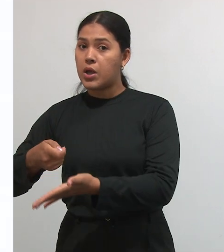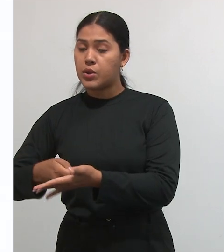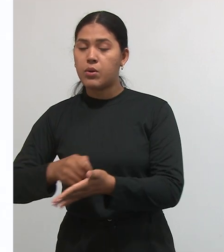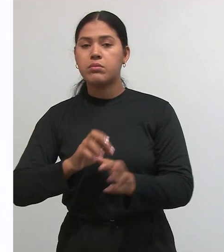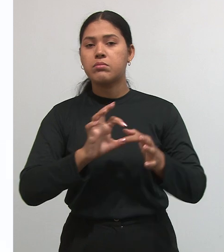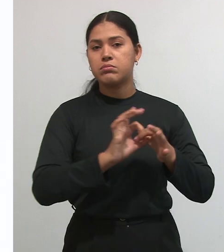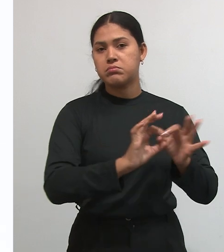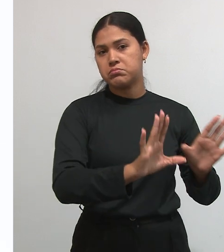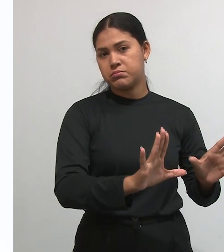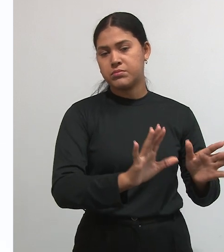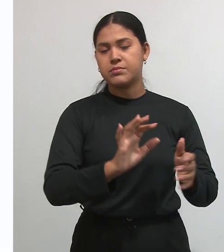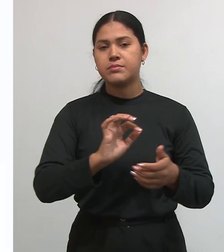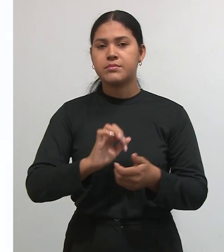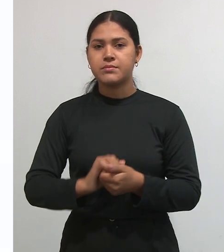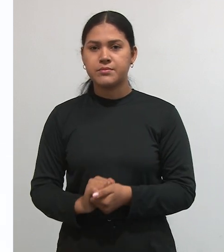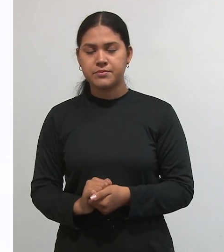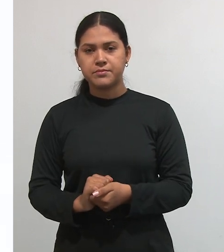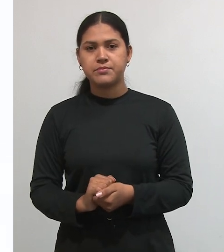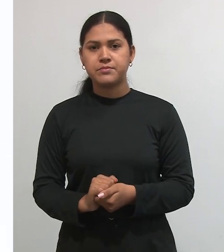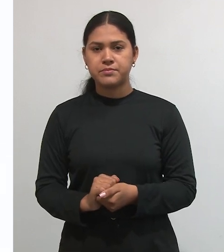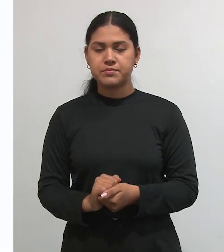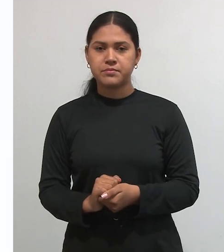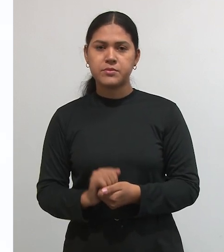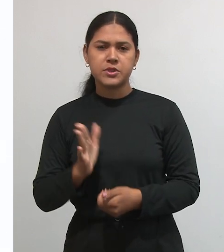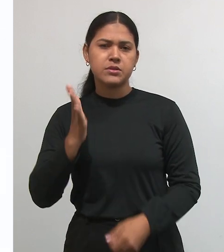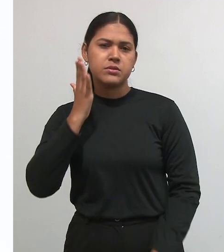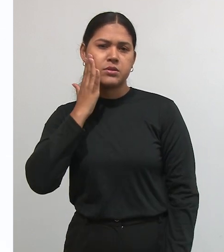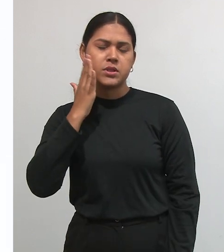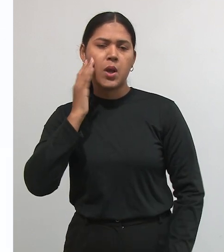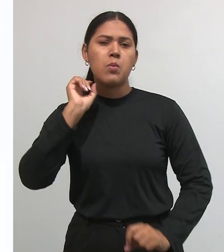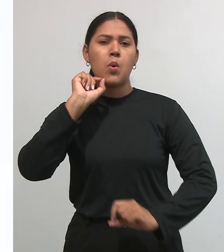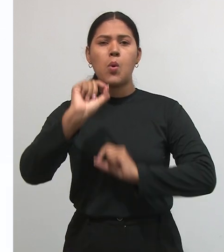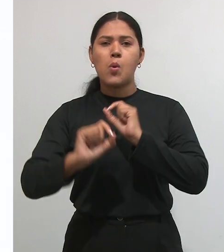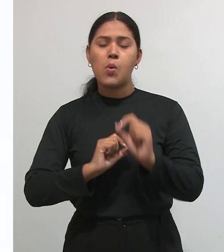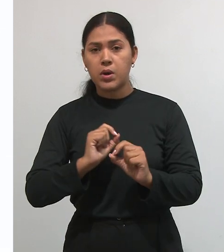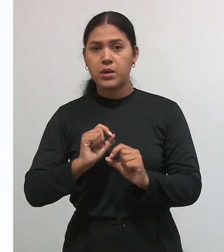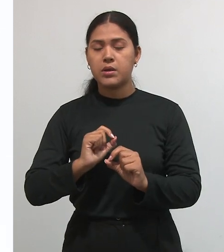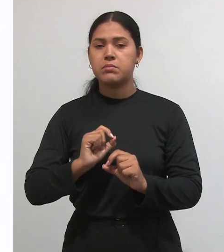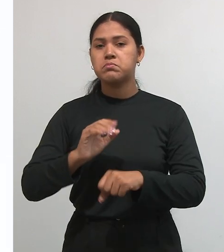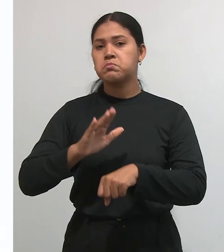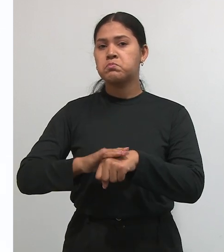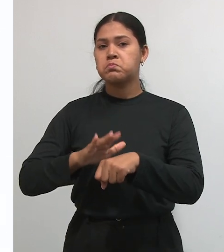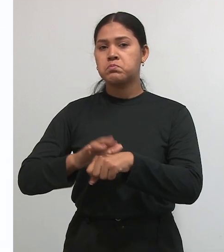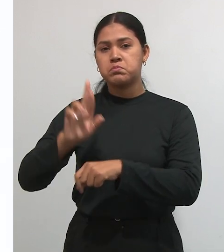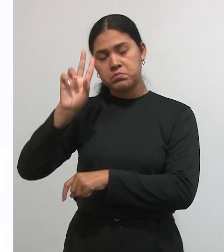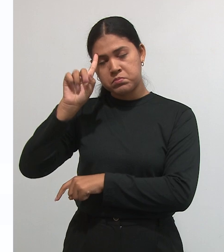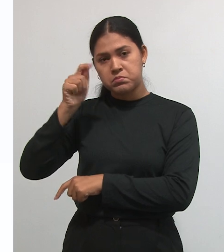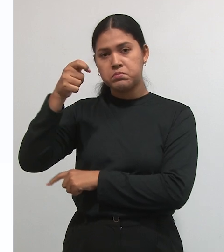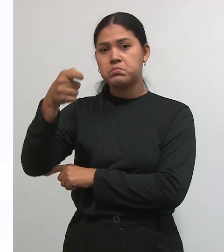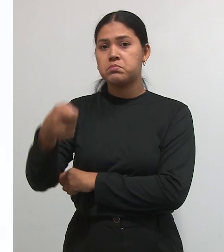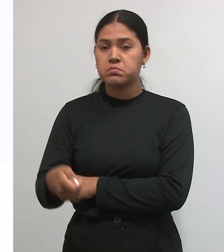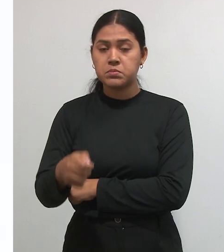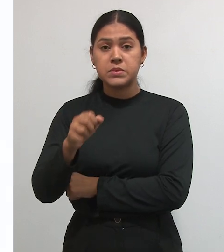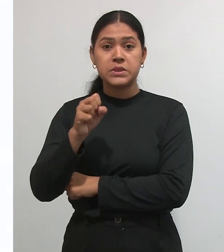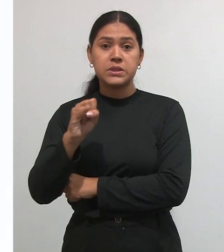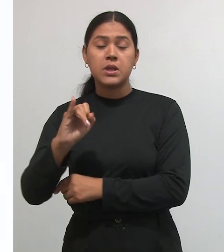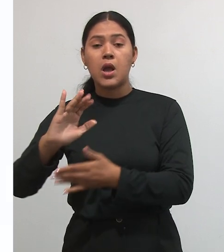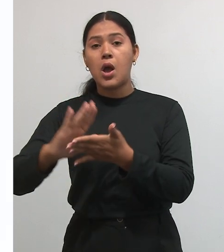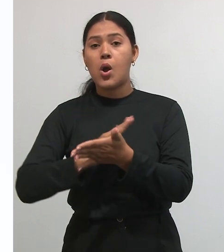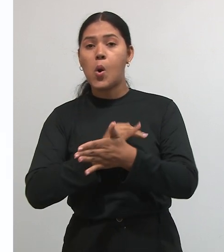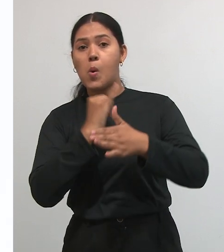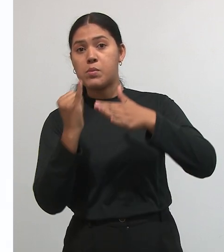aqui também, tá? A gente sabe que também é facultativo para demais entidades,